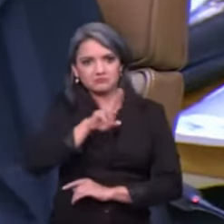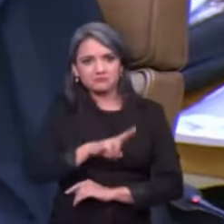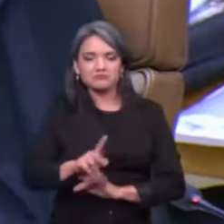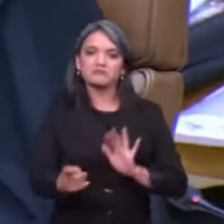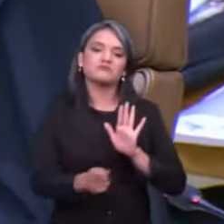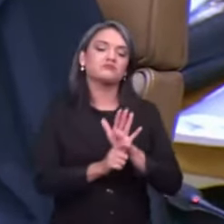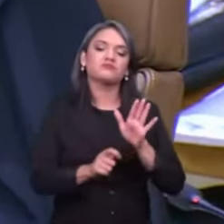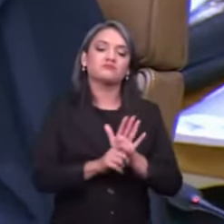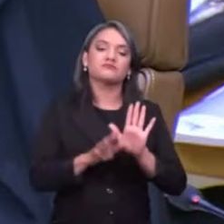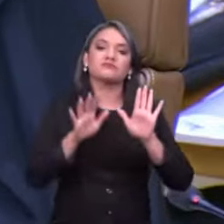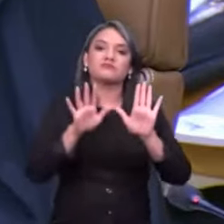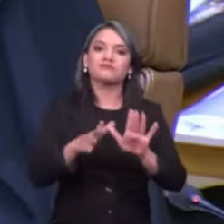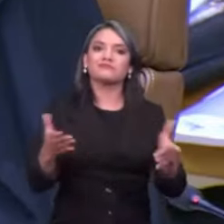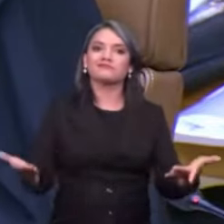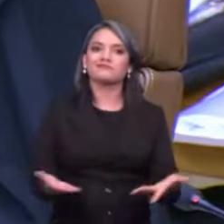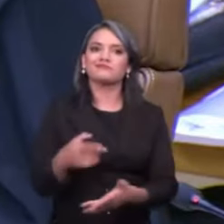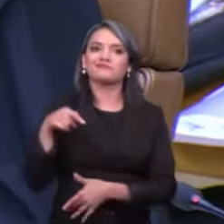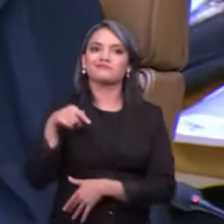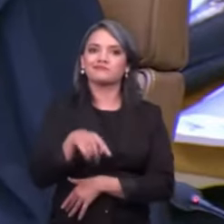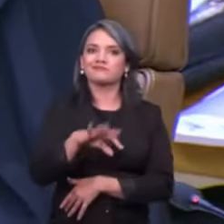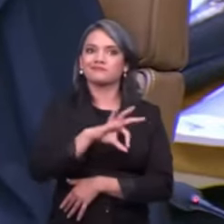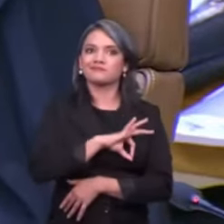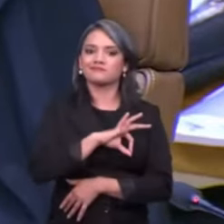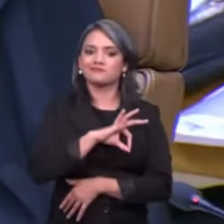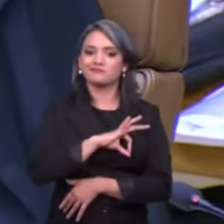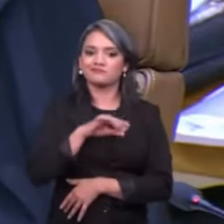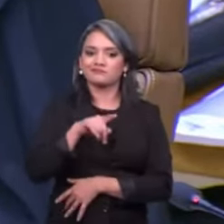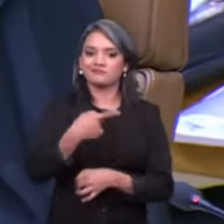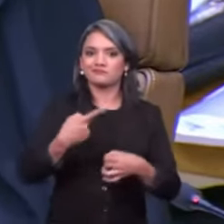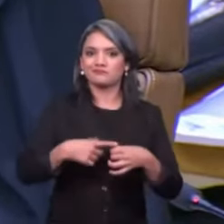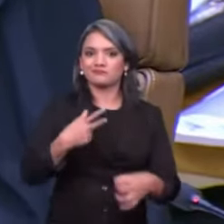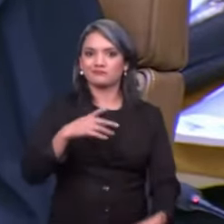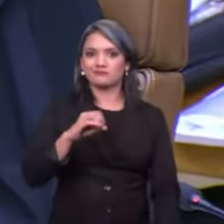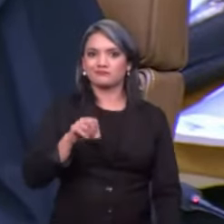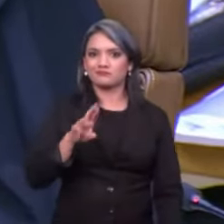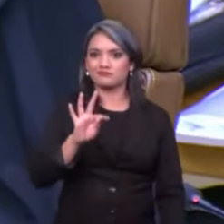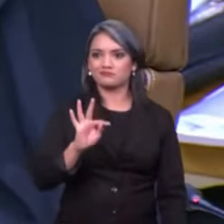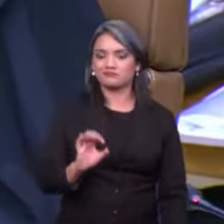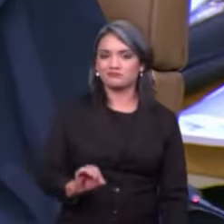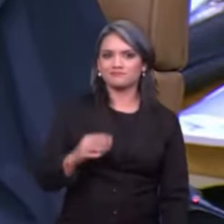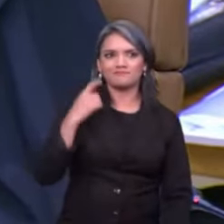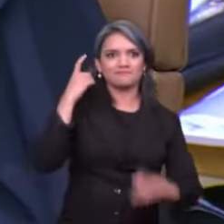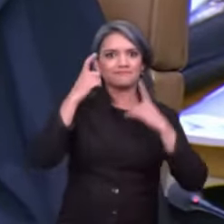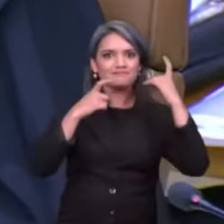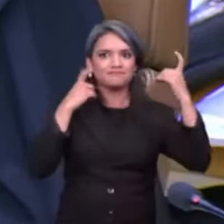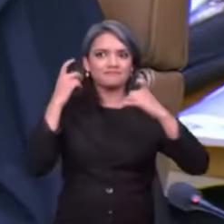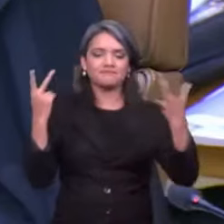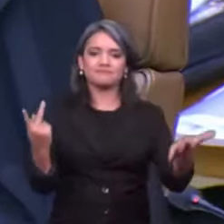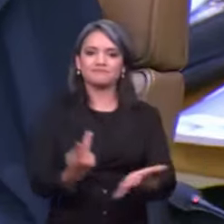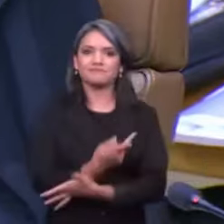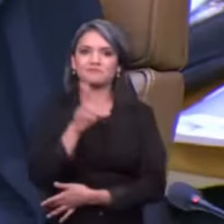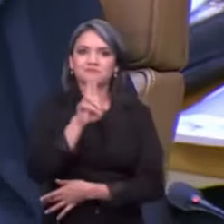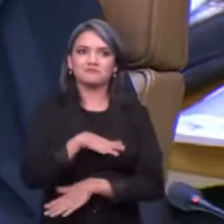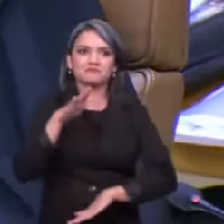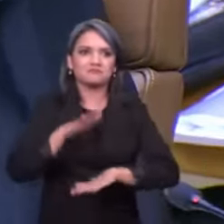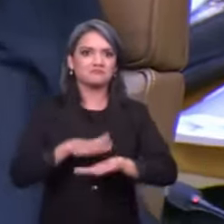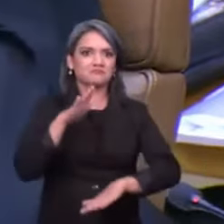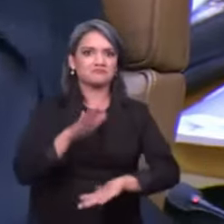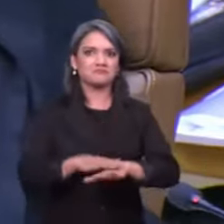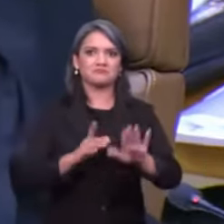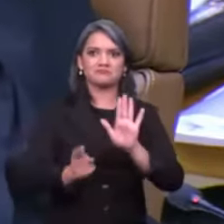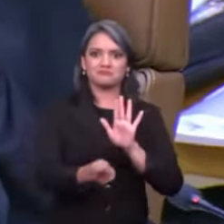que as autoridades portuguesas, em especial as da cidade do Porto, estão preocupadas com o aumento do uso de entorpecentes,